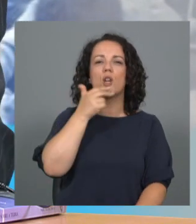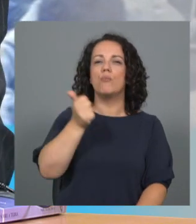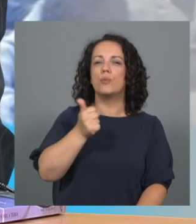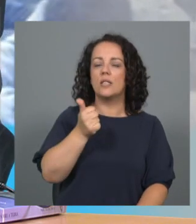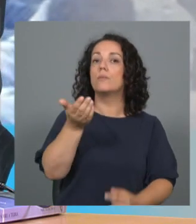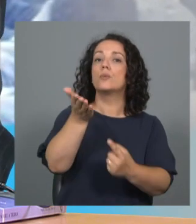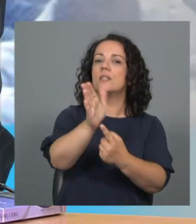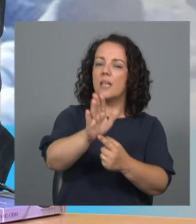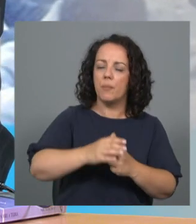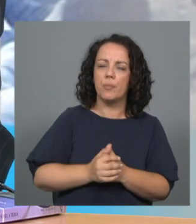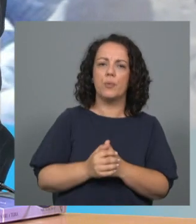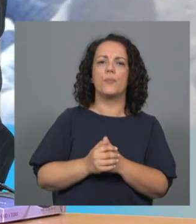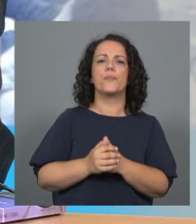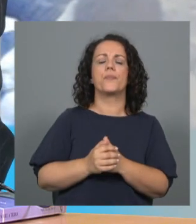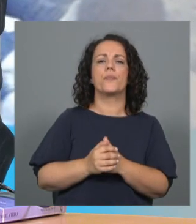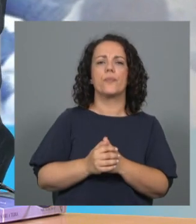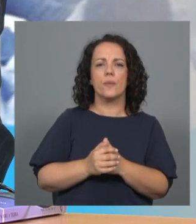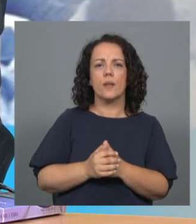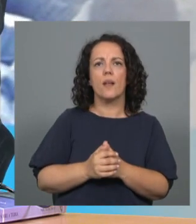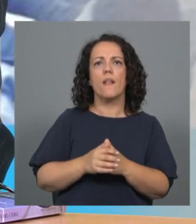exemplo, visitar os passos